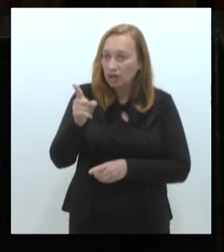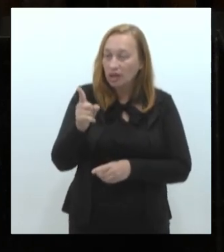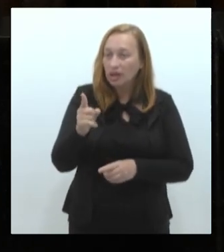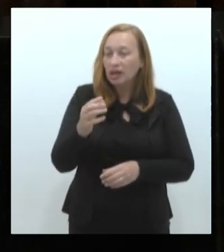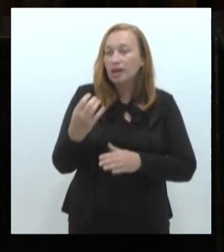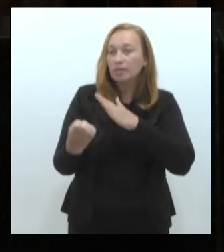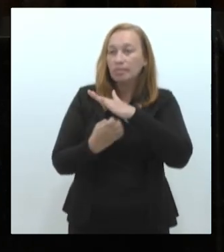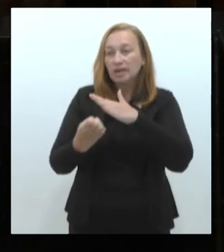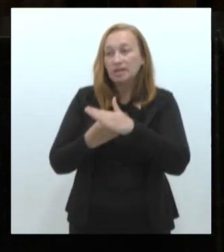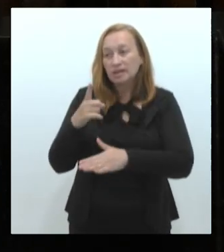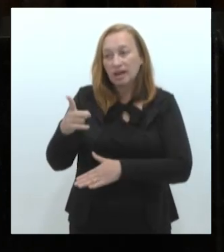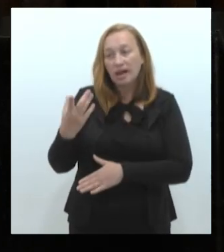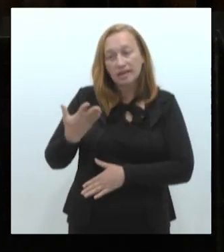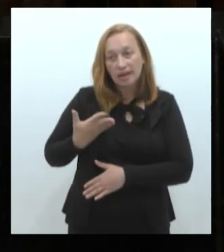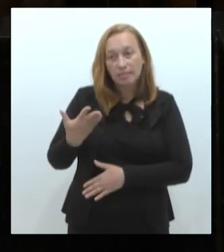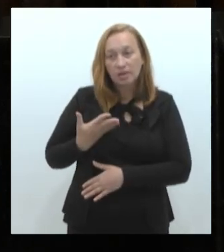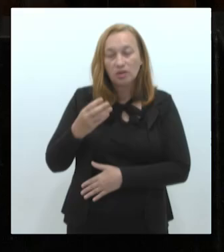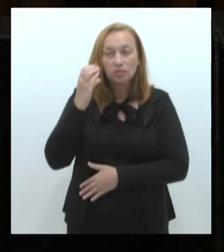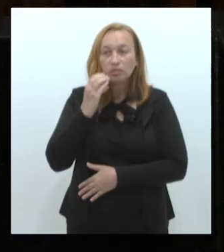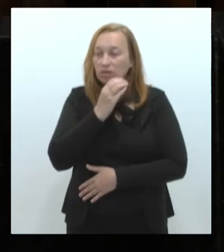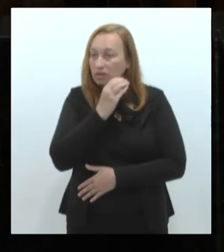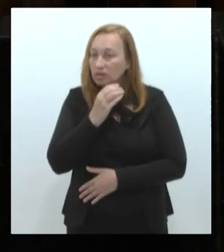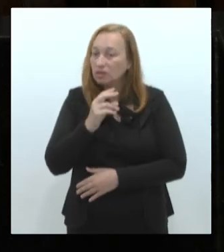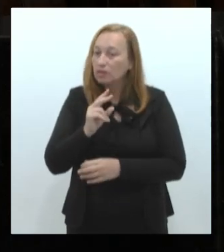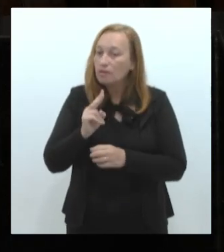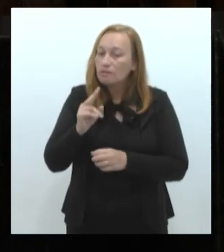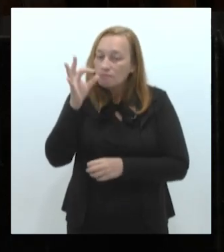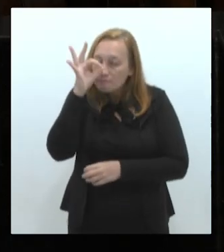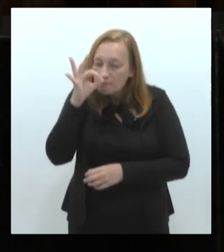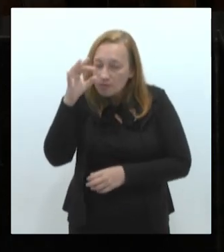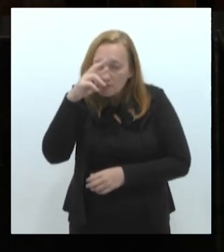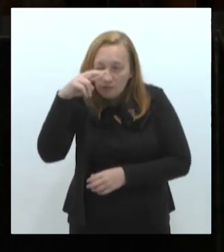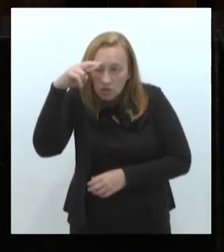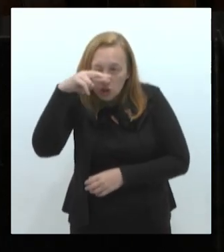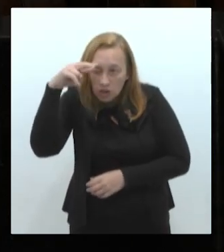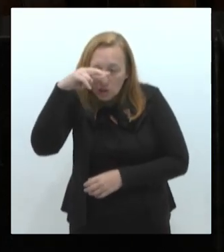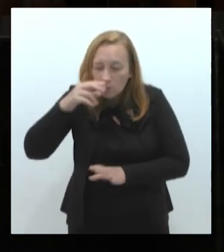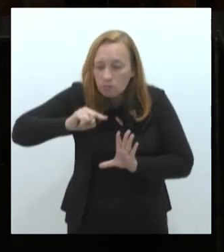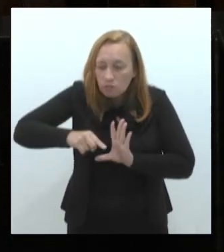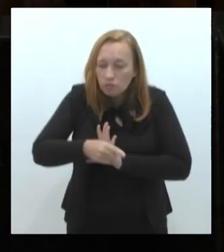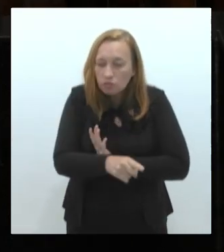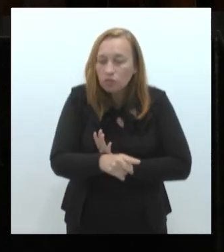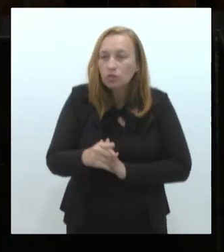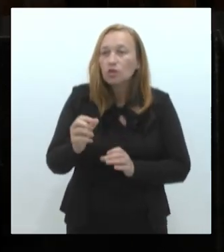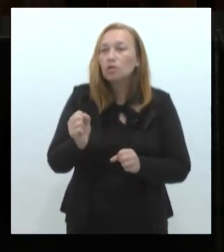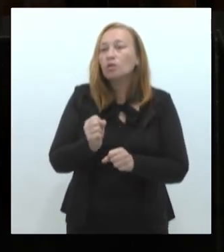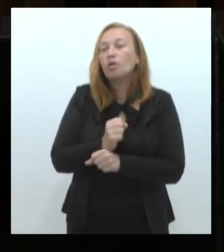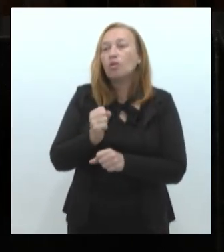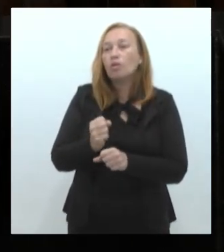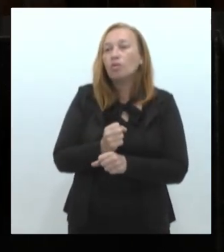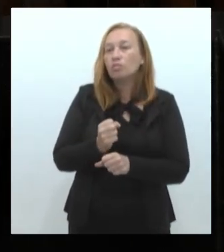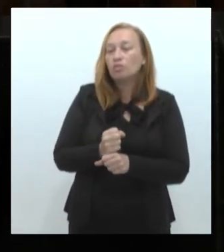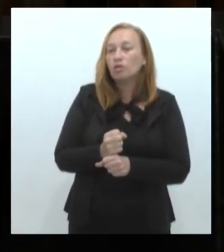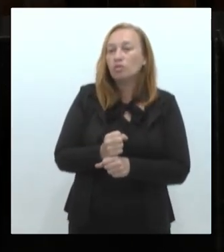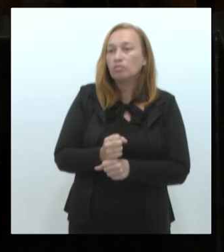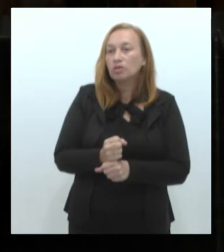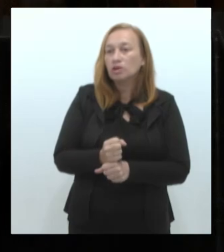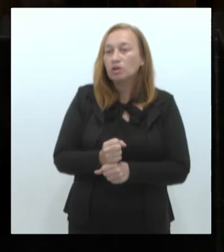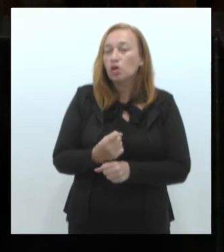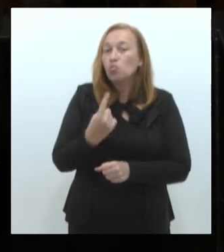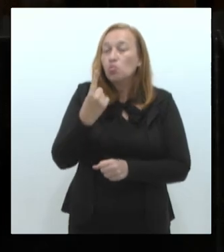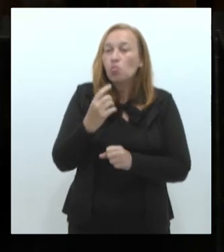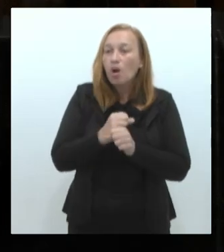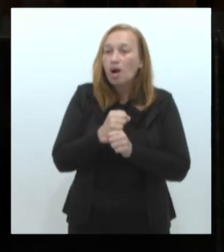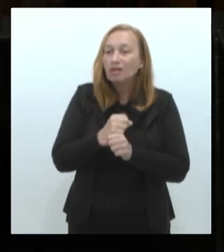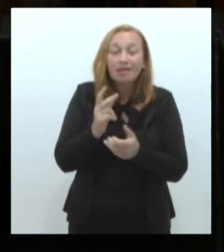amigo, de aliado do Cláudio Castro, por isso que a gente está investigando a fundo. É uma obra que me rendeu o processo, mas que não durou um ano, está na garantia ainda, já está